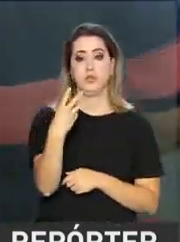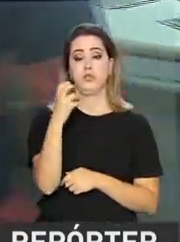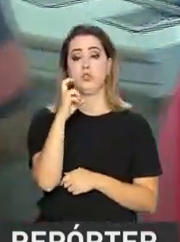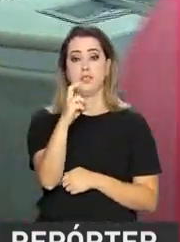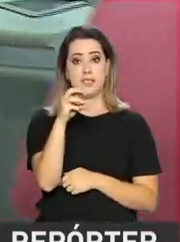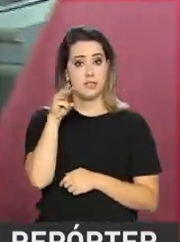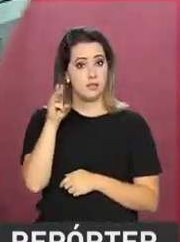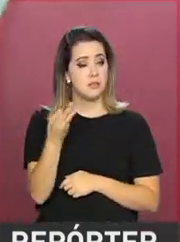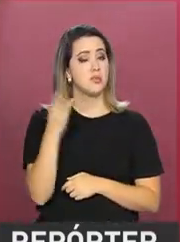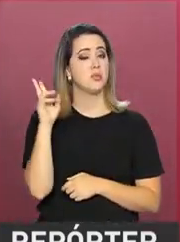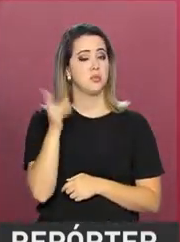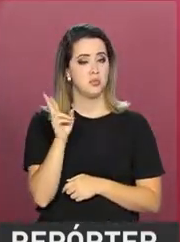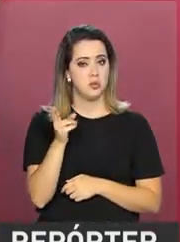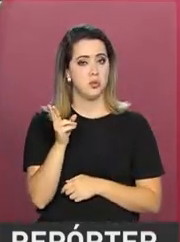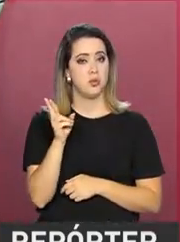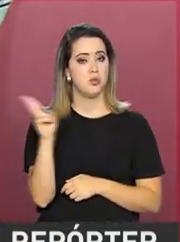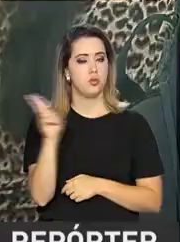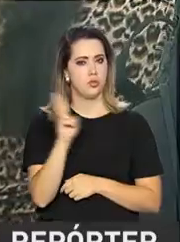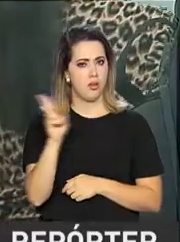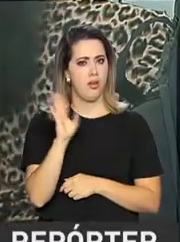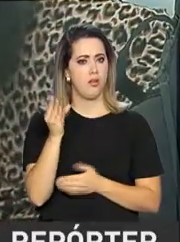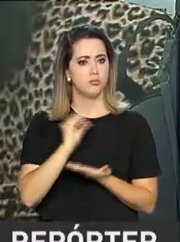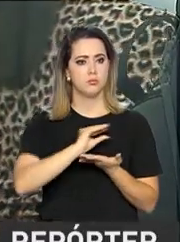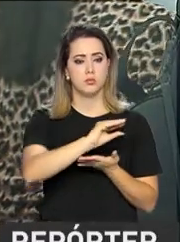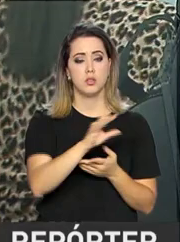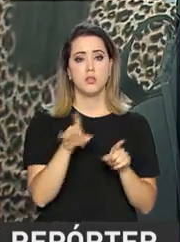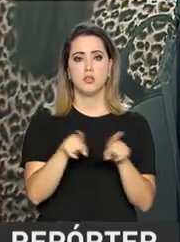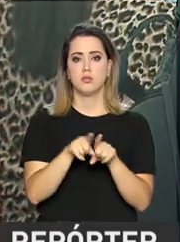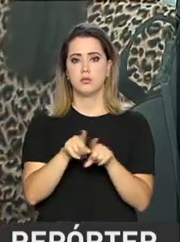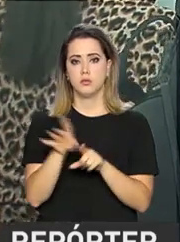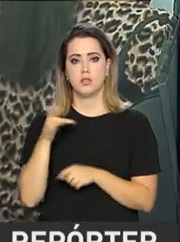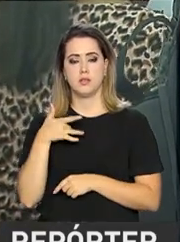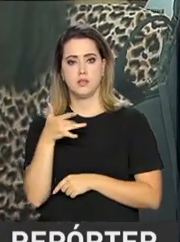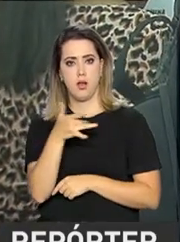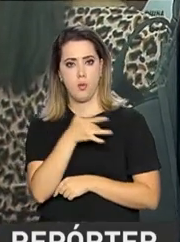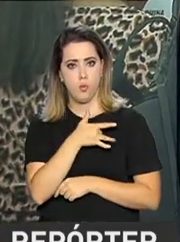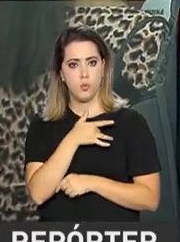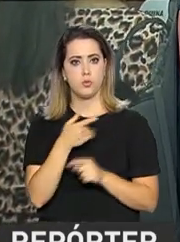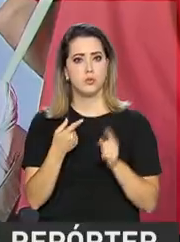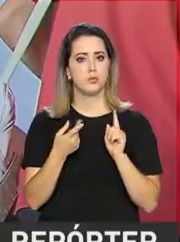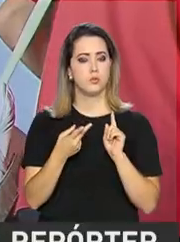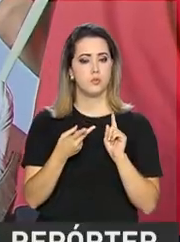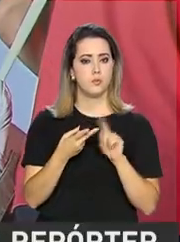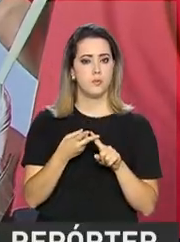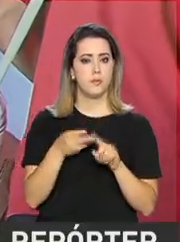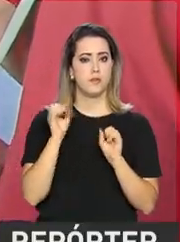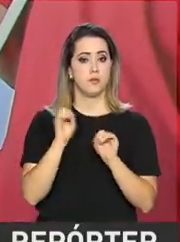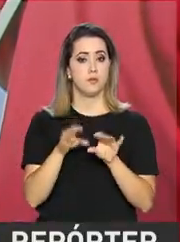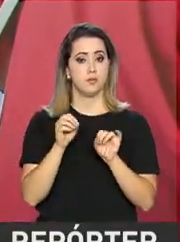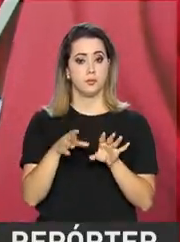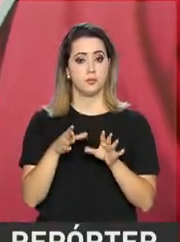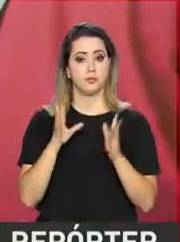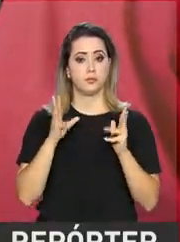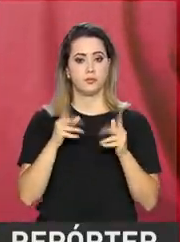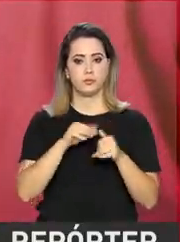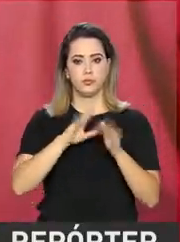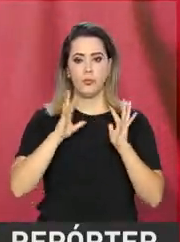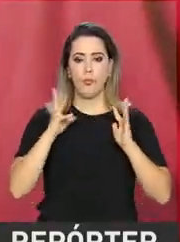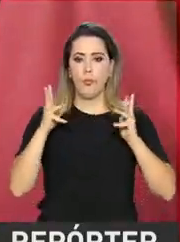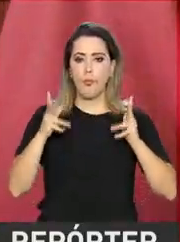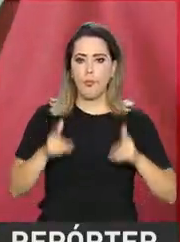foram investidos. E não é só a saúde que é beneficiada com recursos das loterias federais. Educação, saneamento